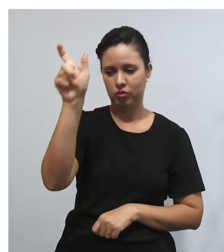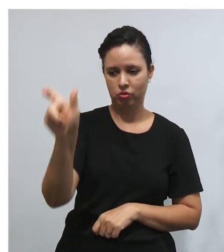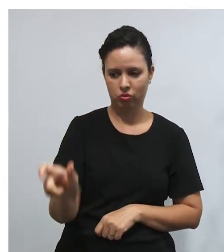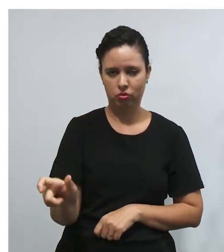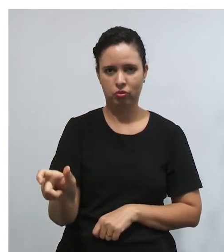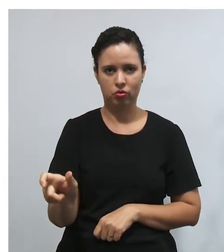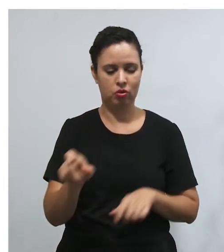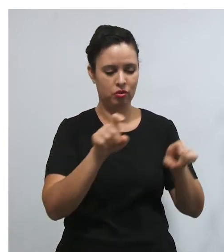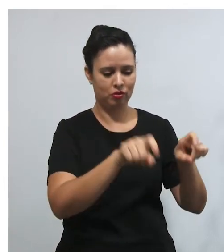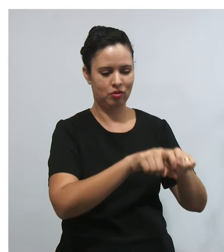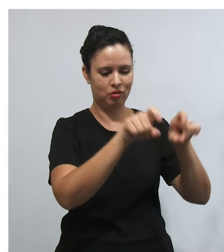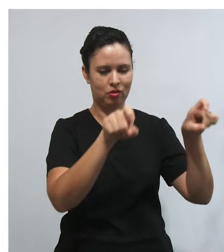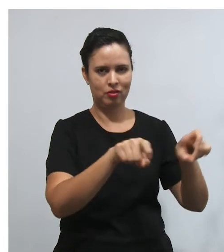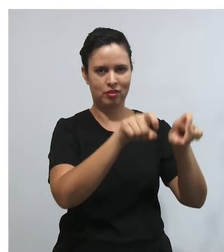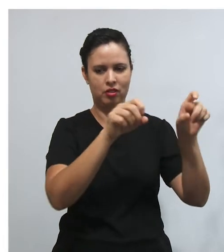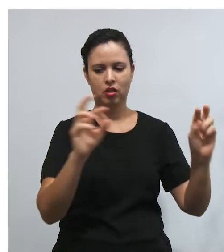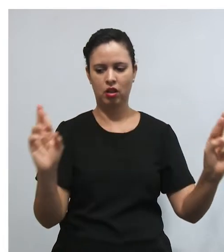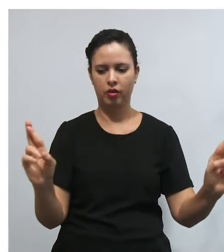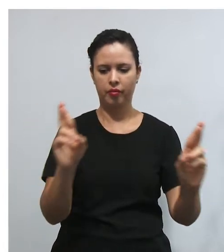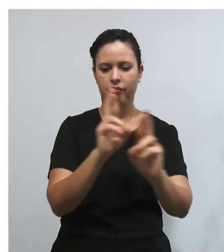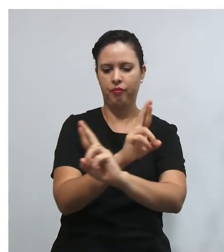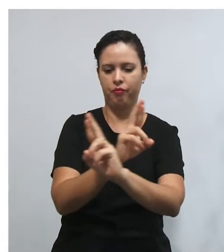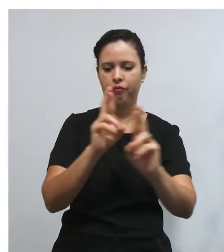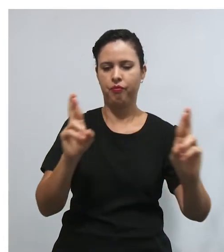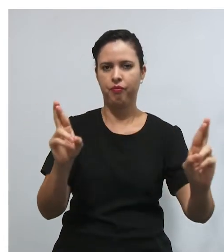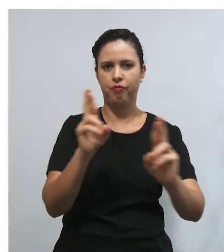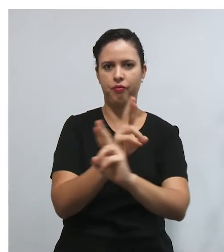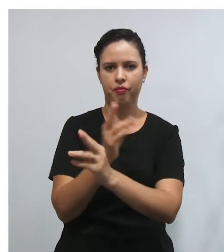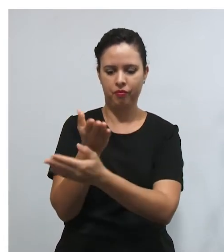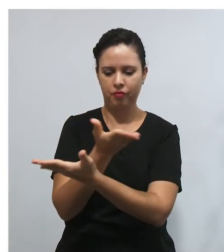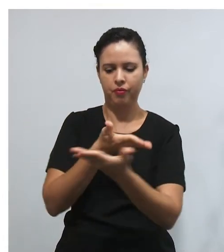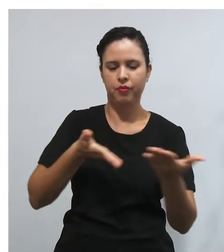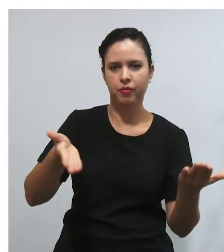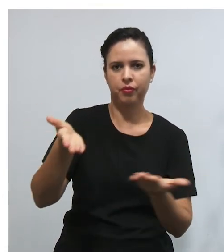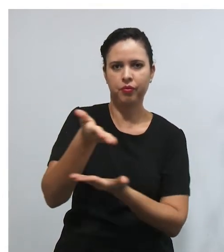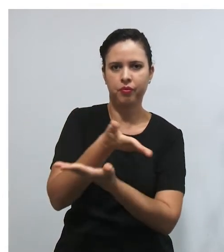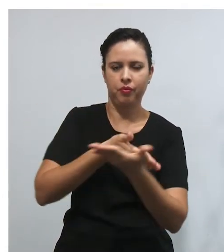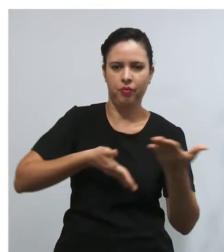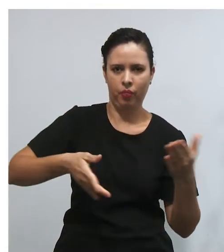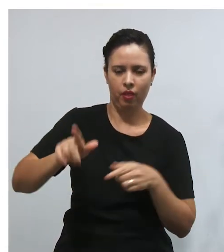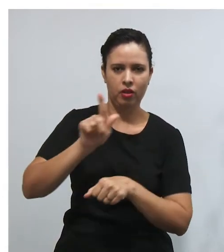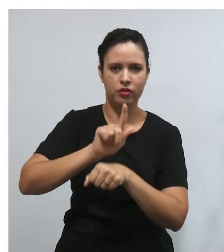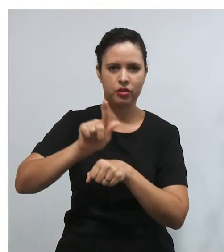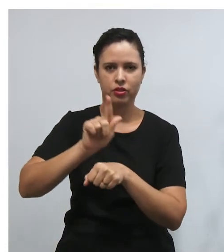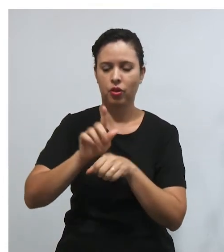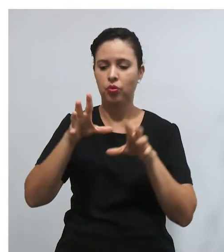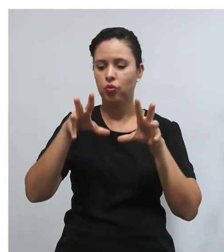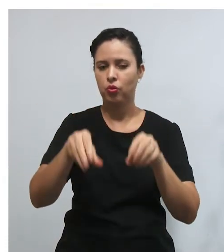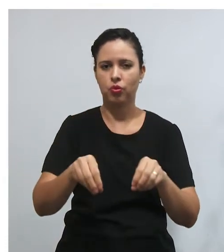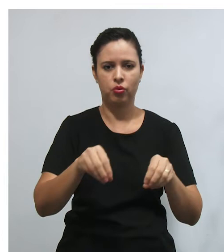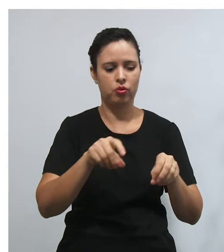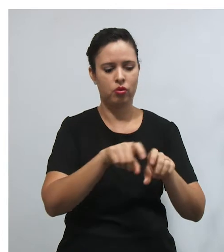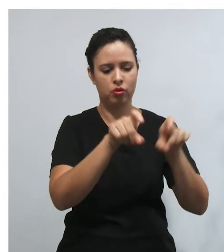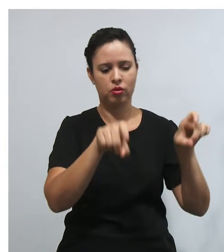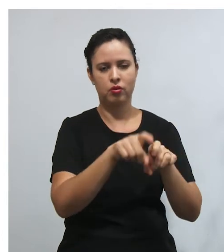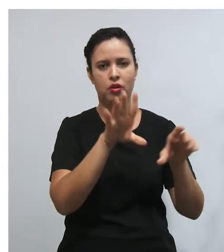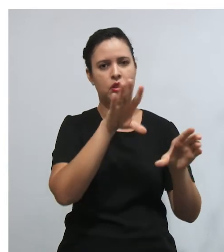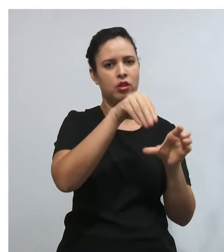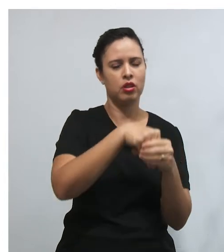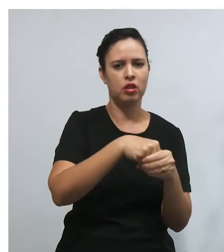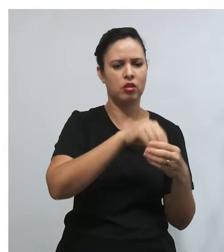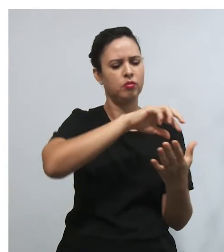Então, ele possibilita a interação com a máquina, explorando e gerenciando todos os recursos que